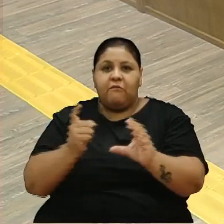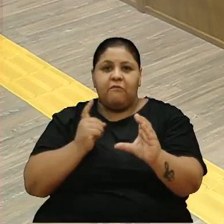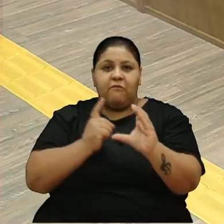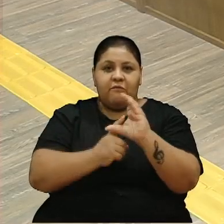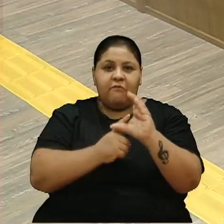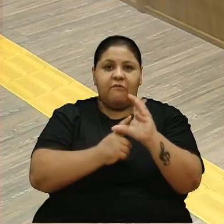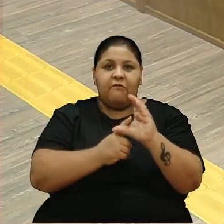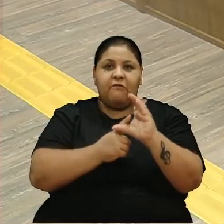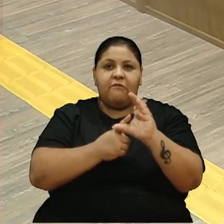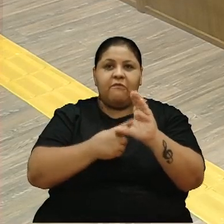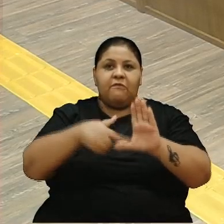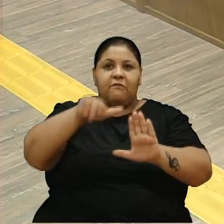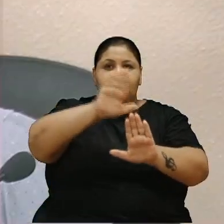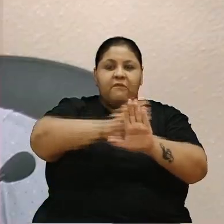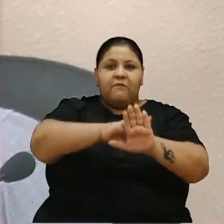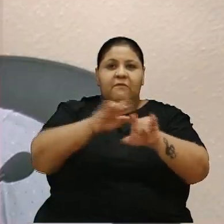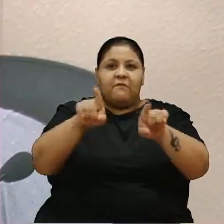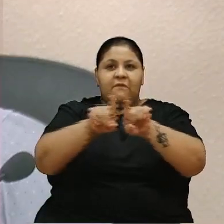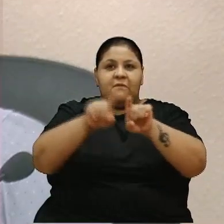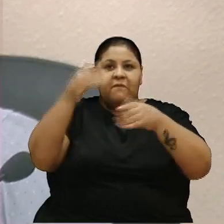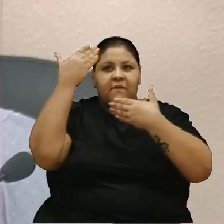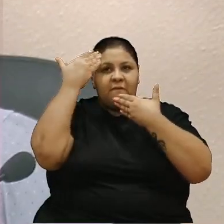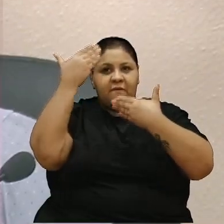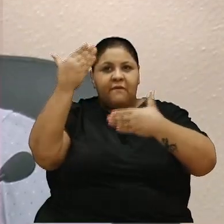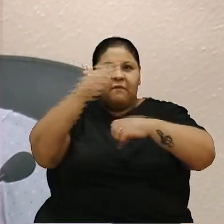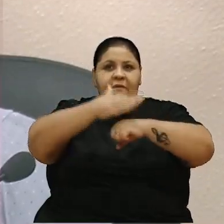do senhor também agradecem a sua gentileza.